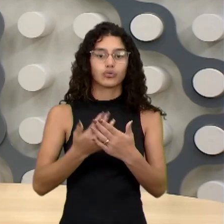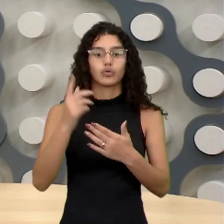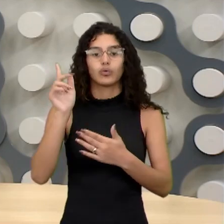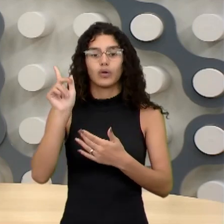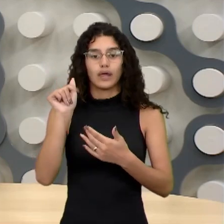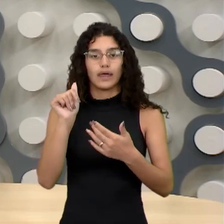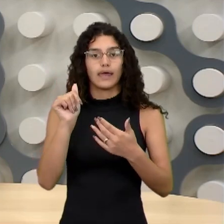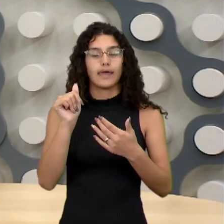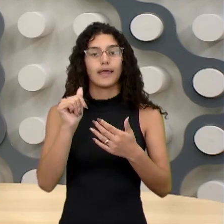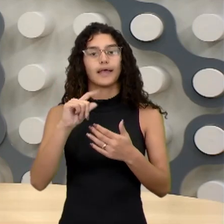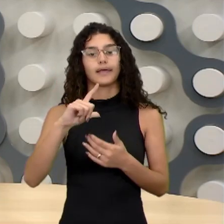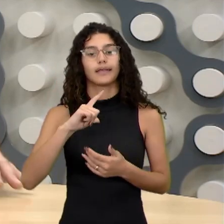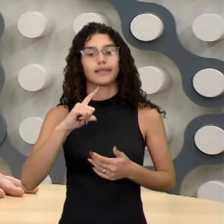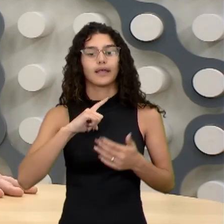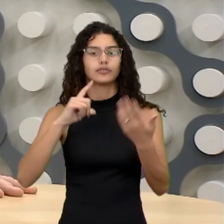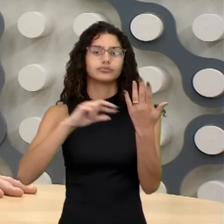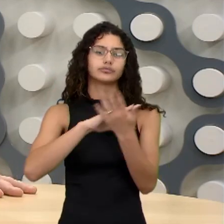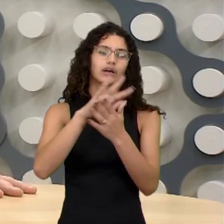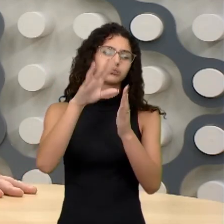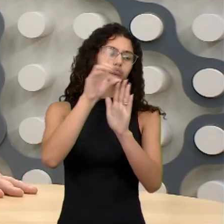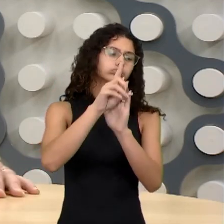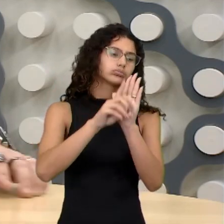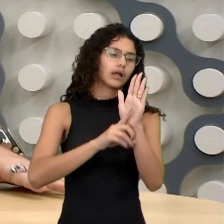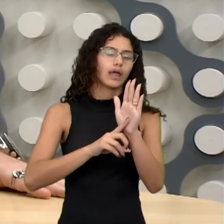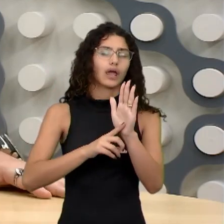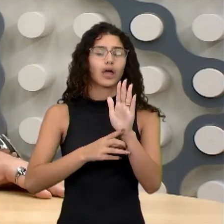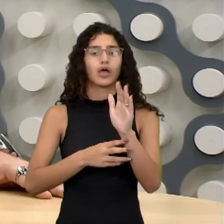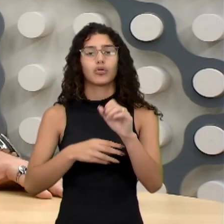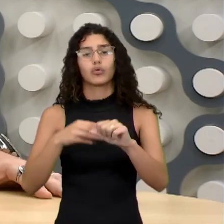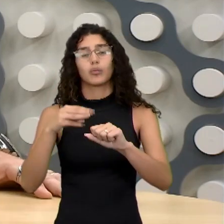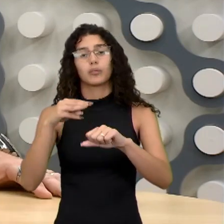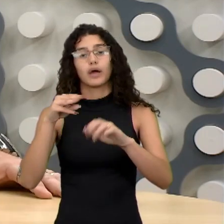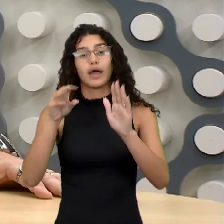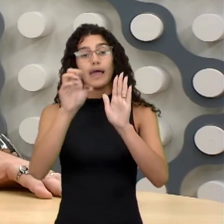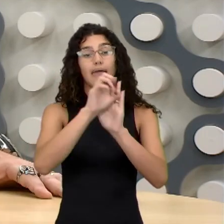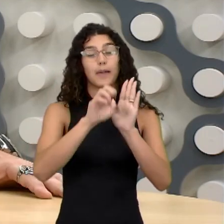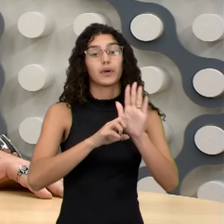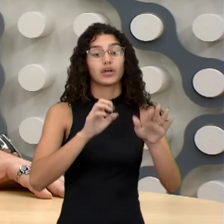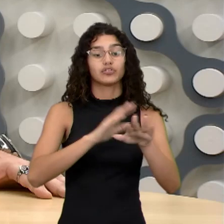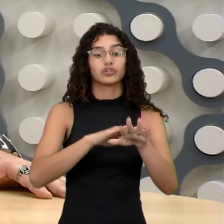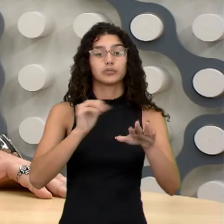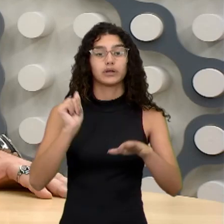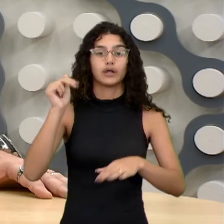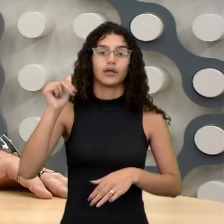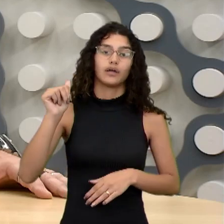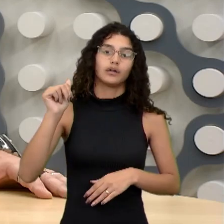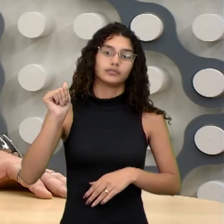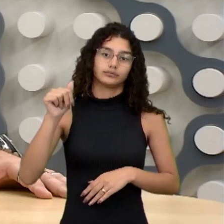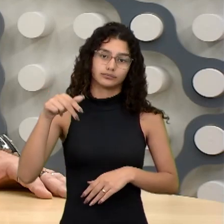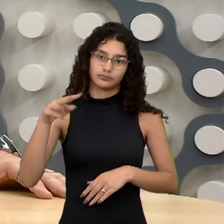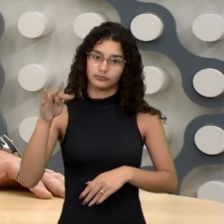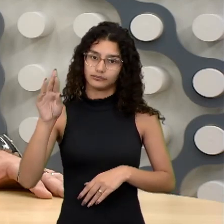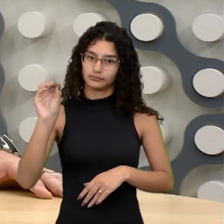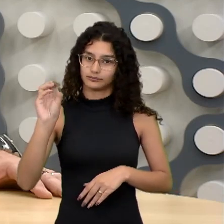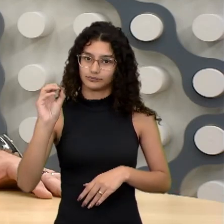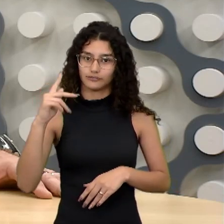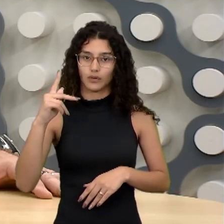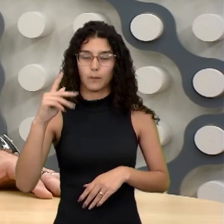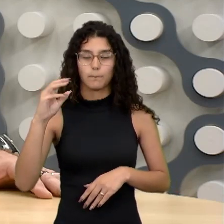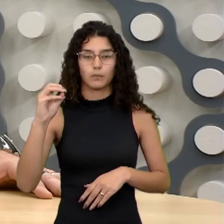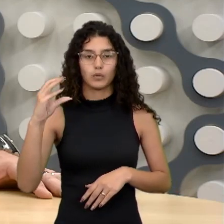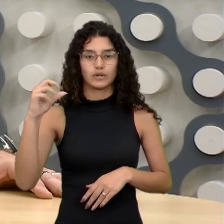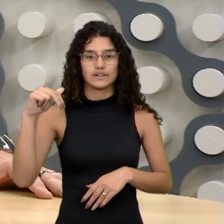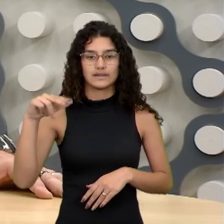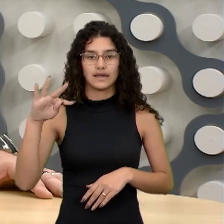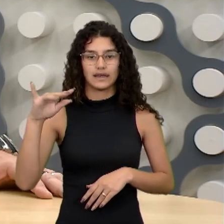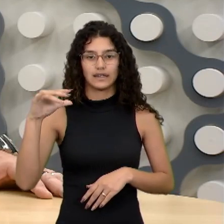estudos, né, que levam décadas, né? De uma época chamada de época antropocena. Olha que interessante, né?